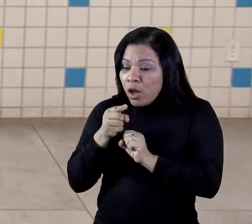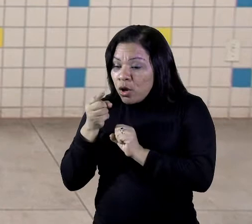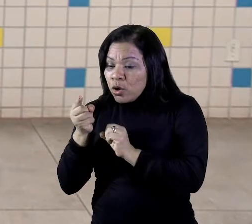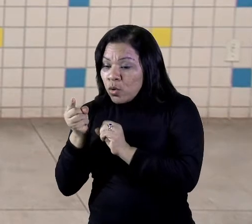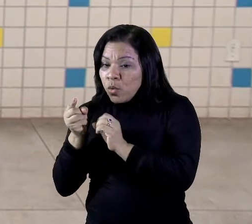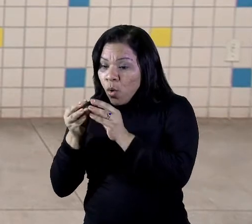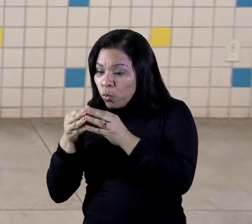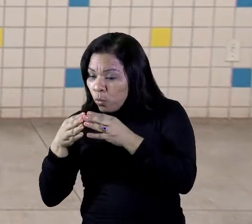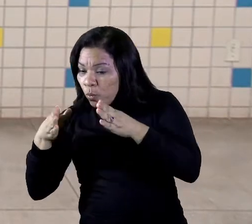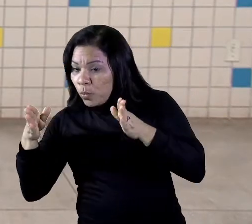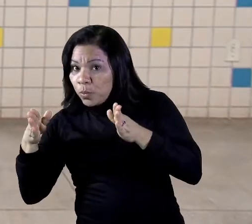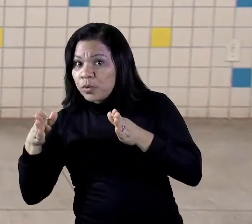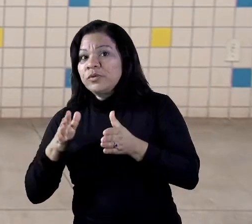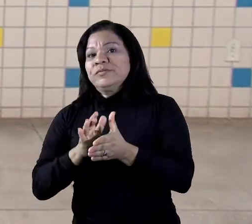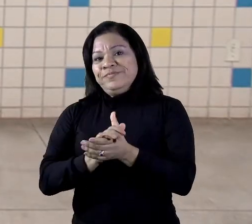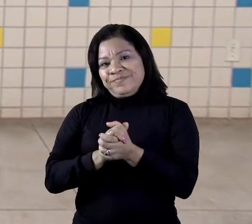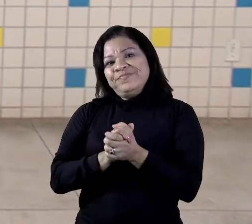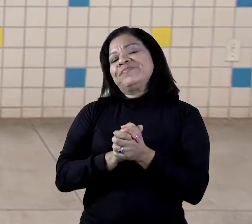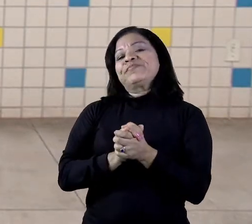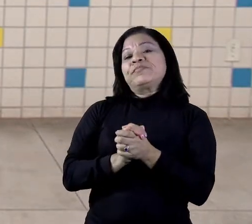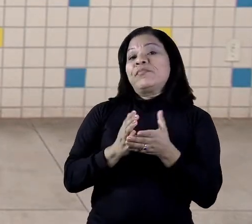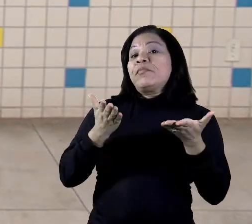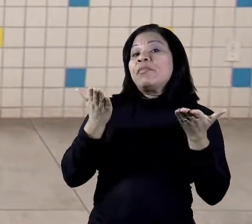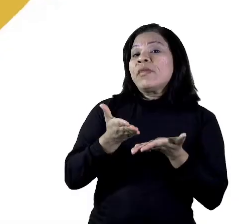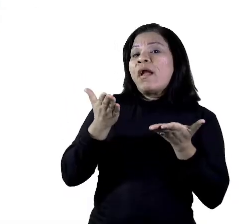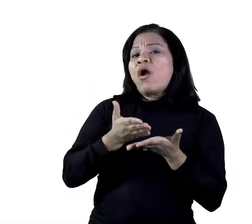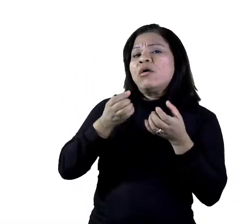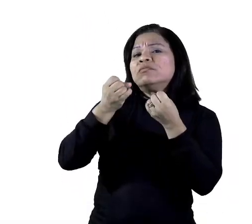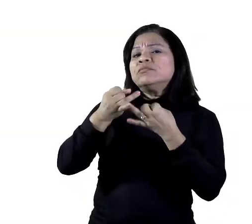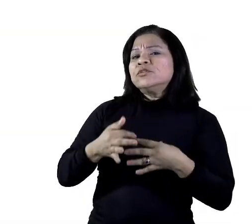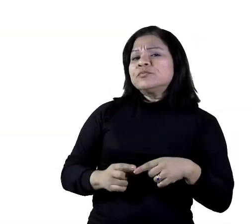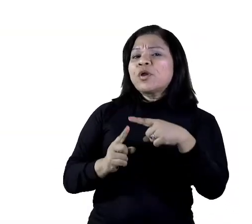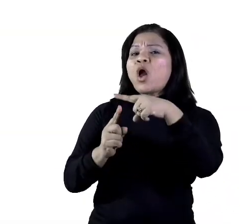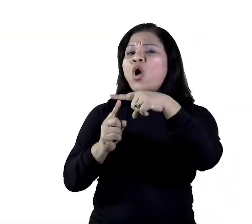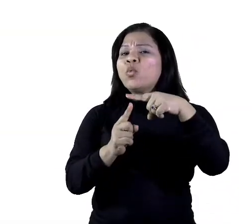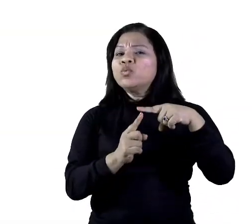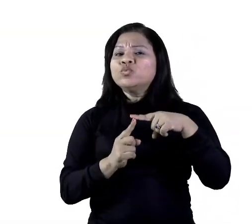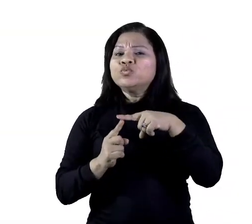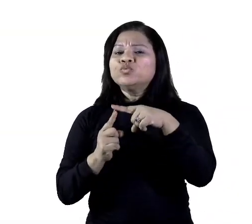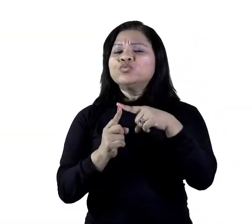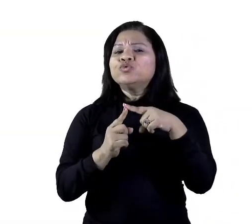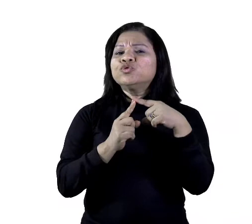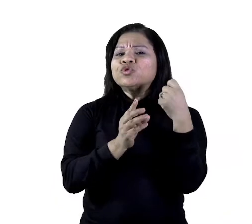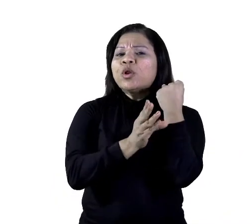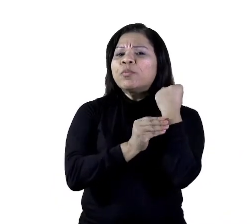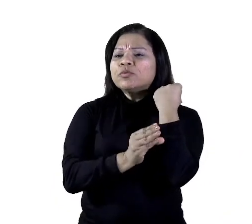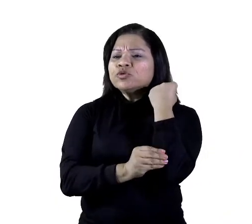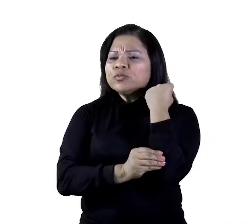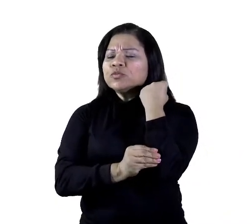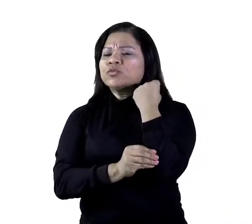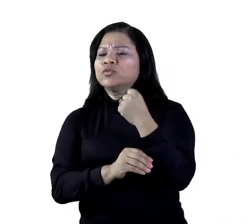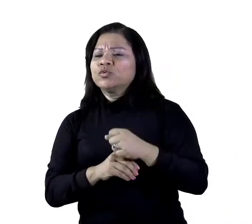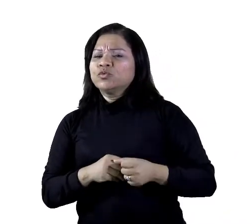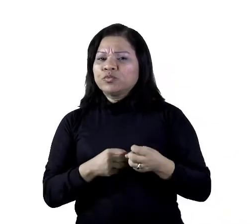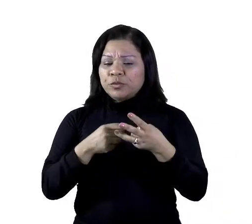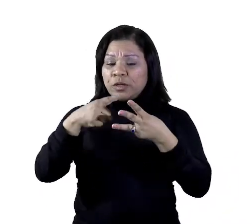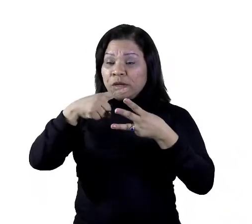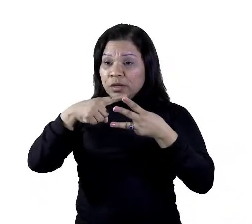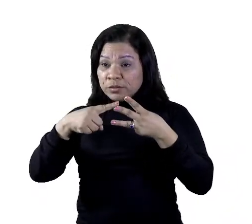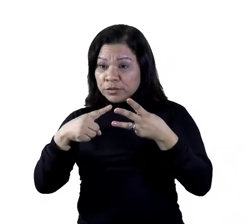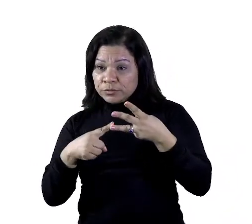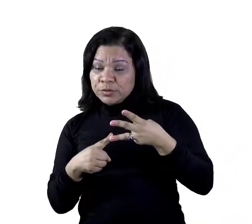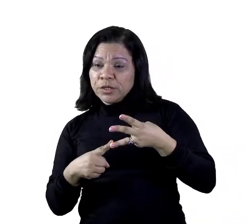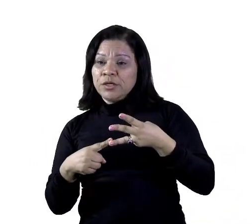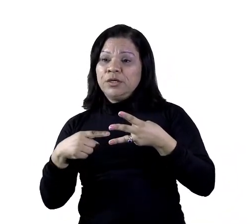gente vai falar o quê? Dos tipos de músculos que nós temos no organismo. São 3 tipos: o estriado